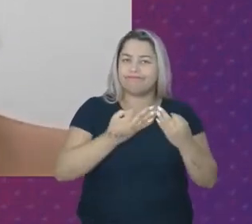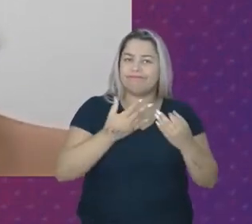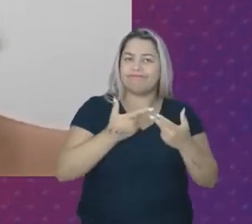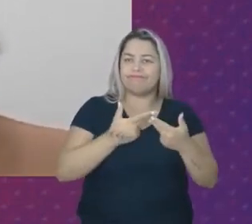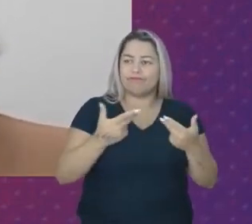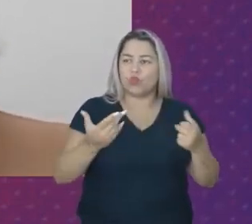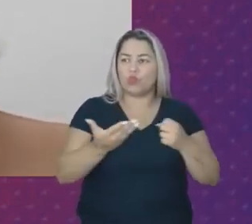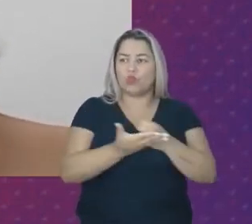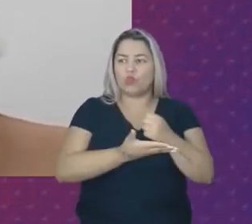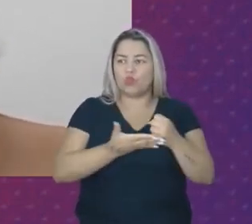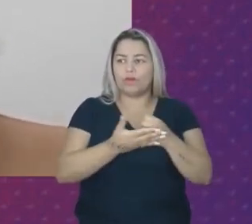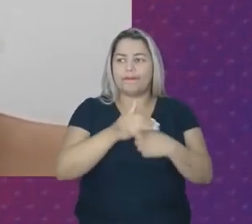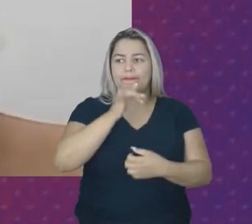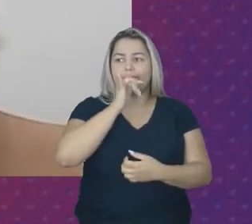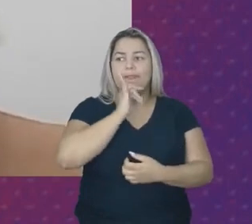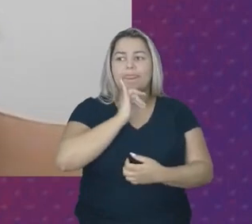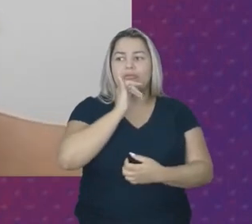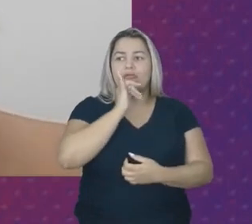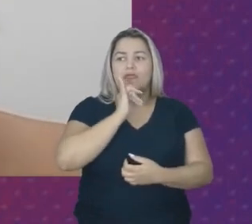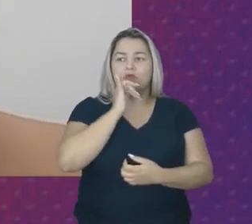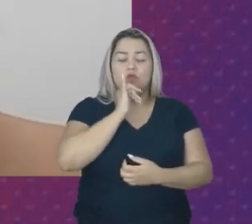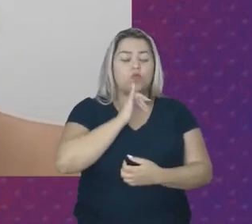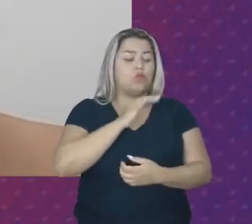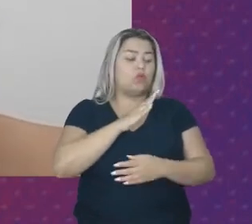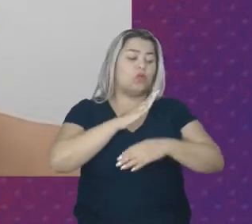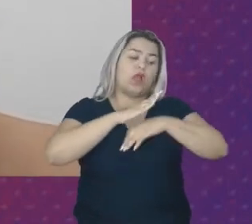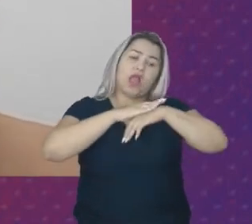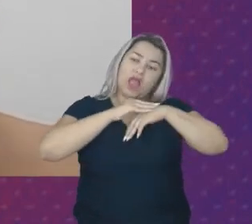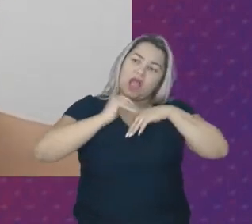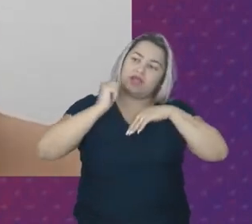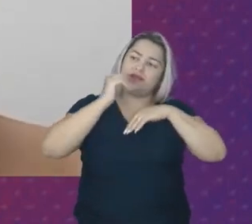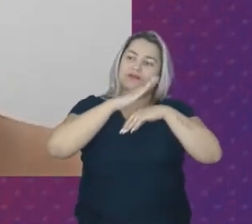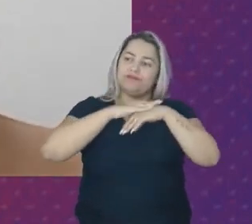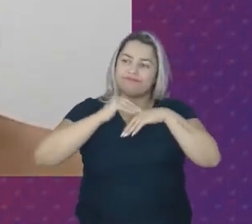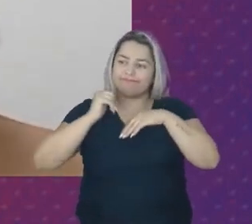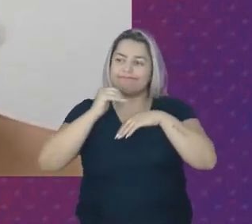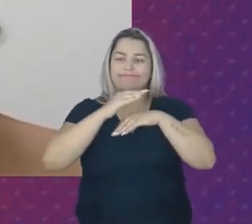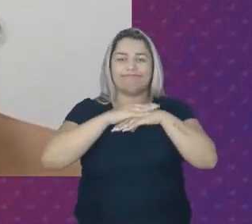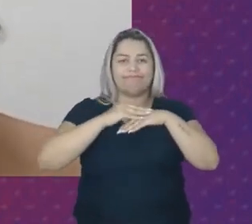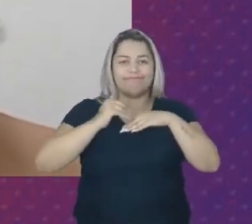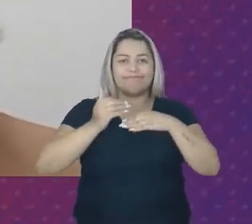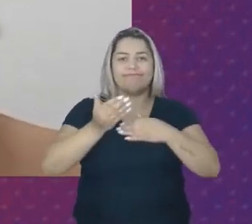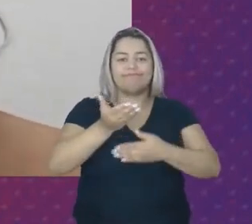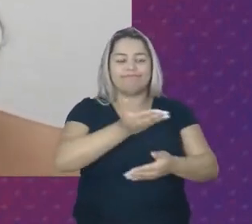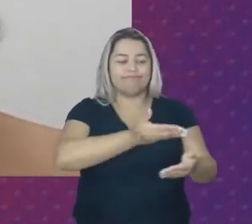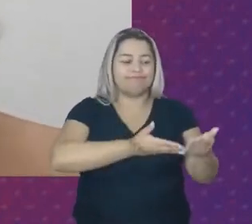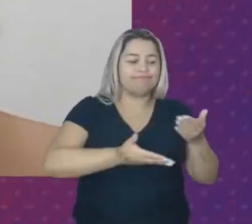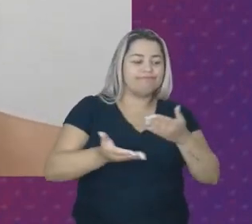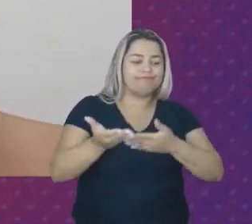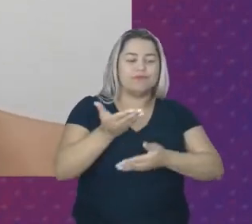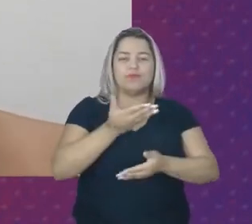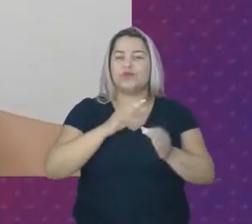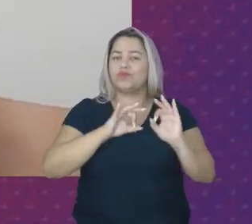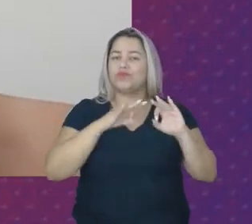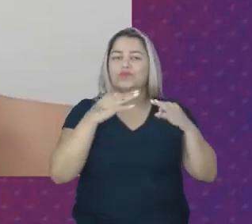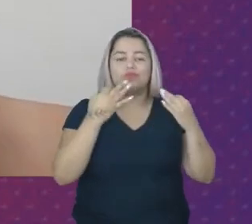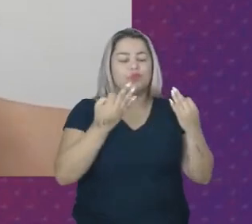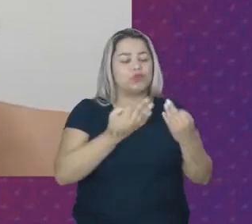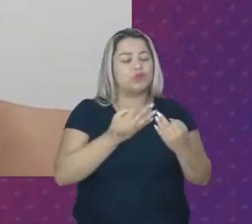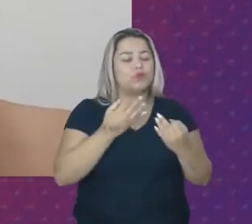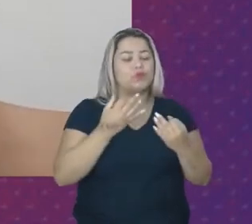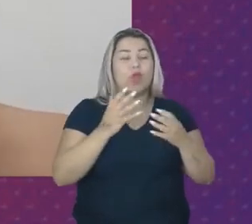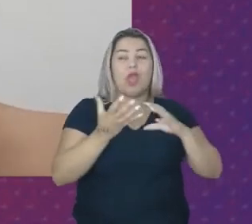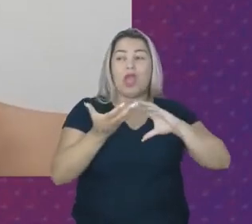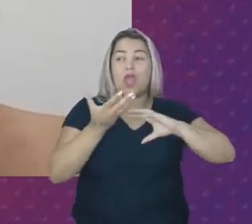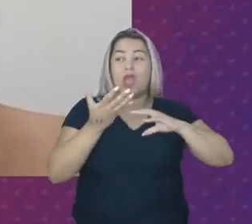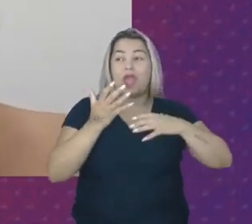por exemplo, o afeto que é destinado para a sua relação familiar, que isso é importantíssimo, e